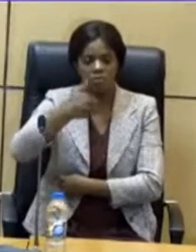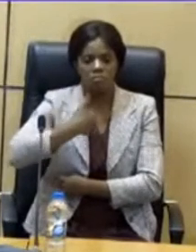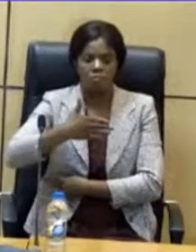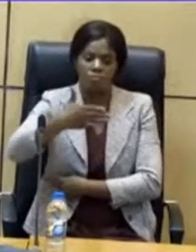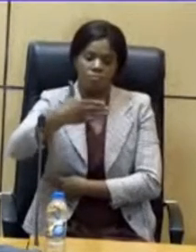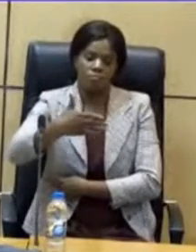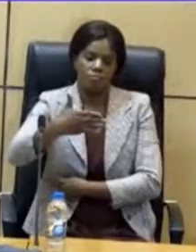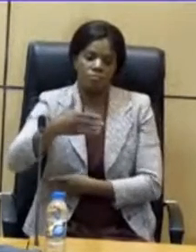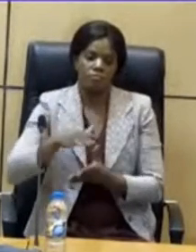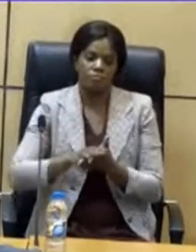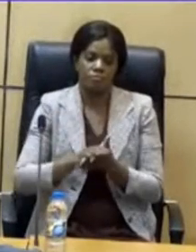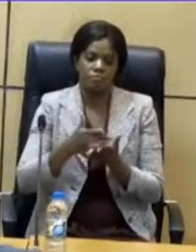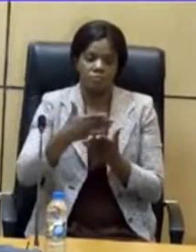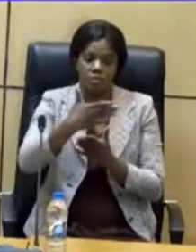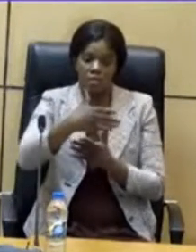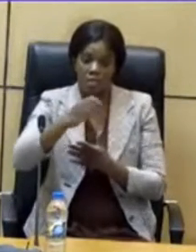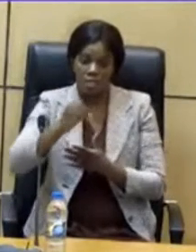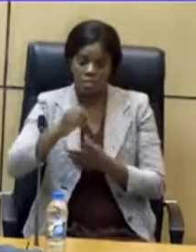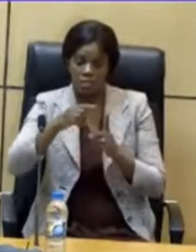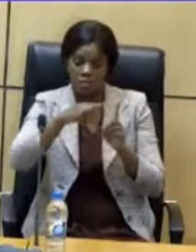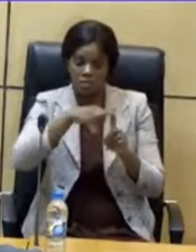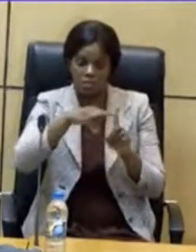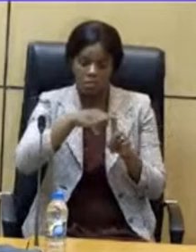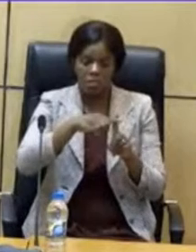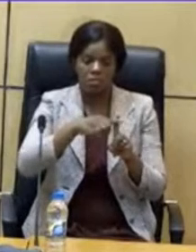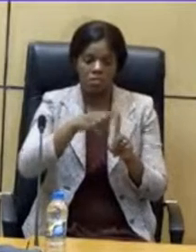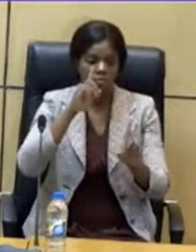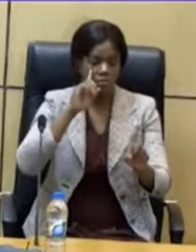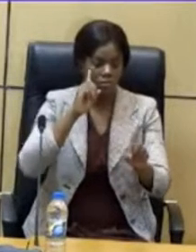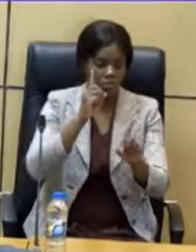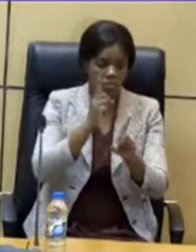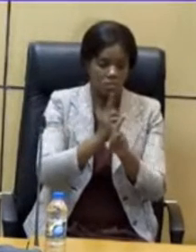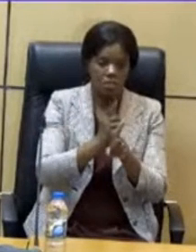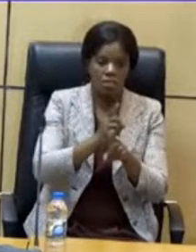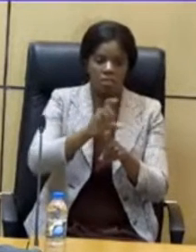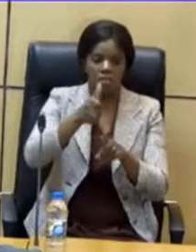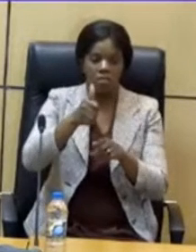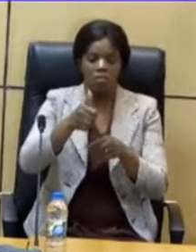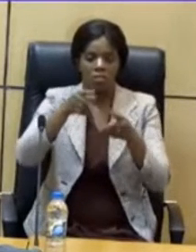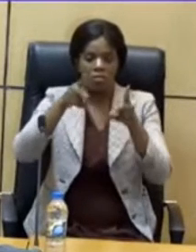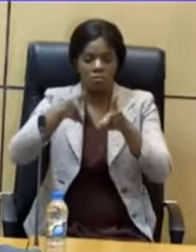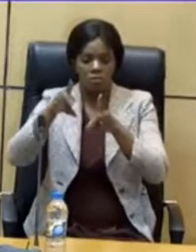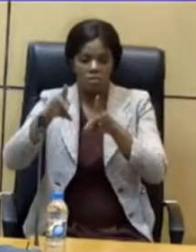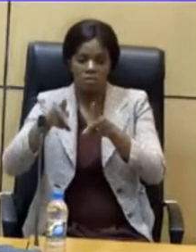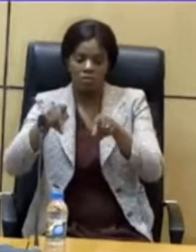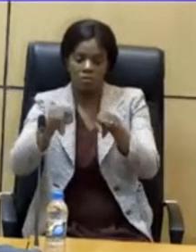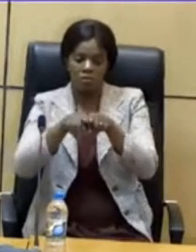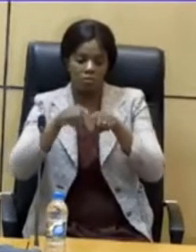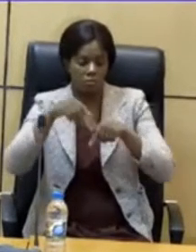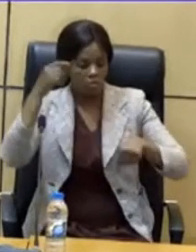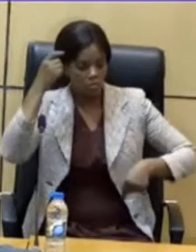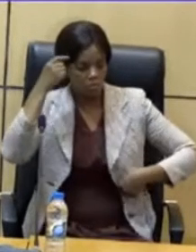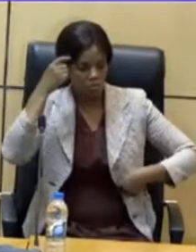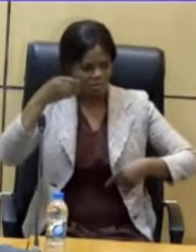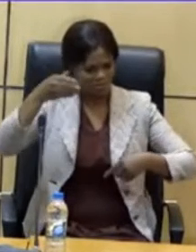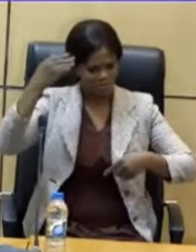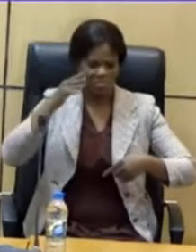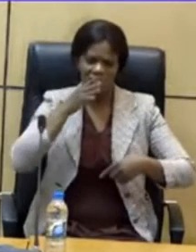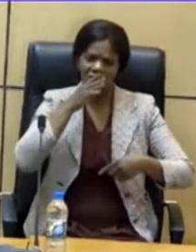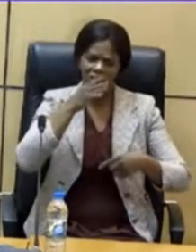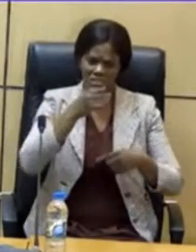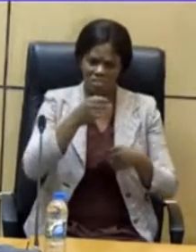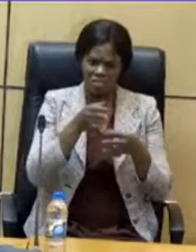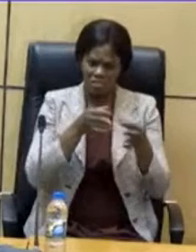diagnosticados na clínica da Indiama e Kwanza Norte, e que se encontra em quarentena